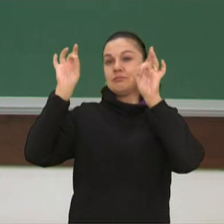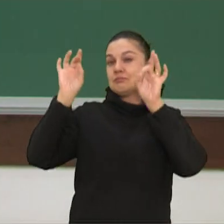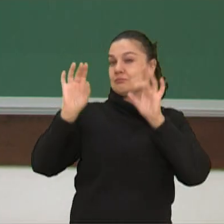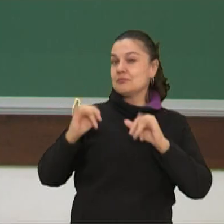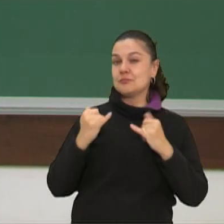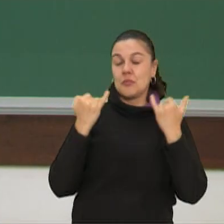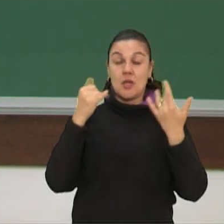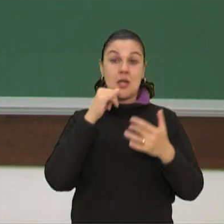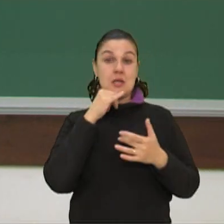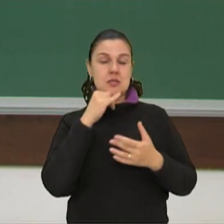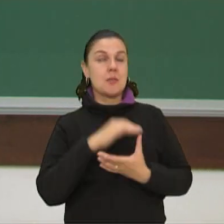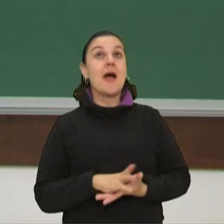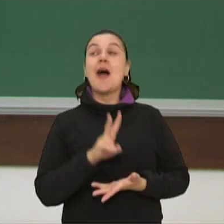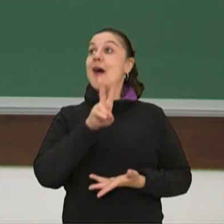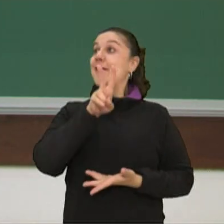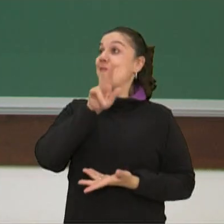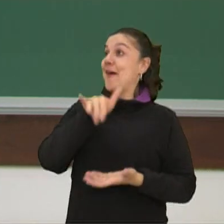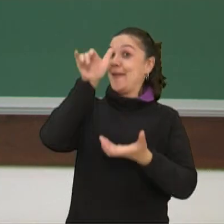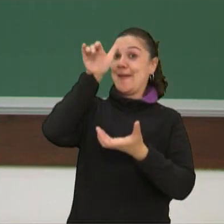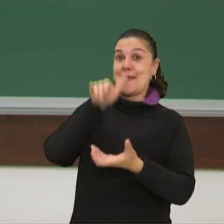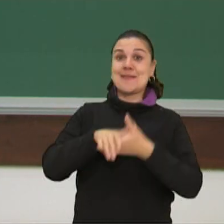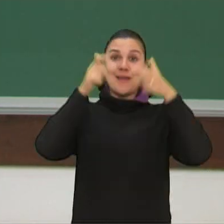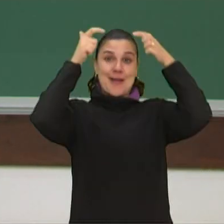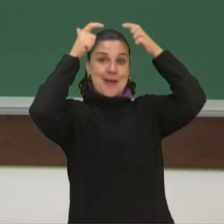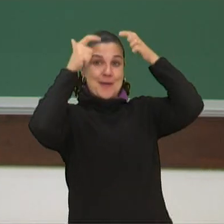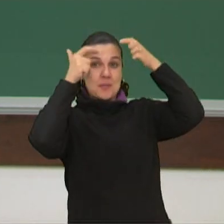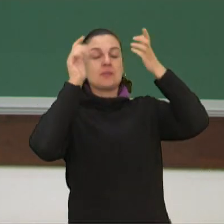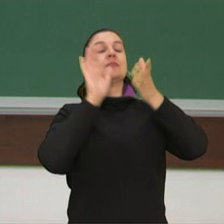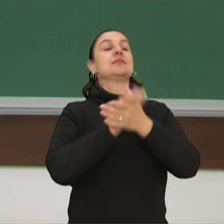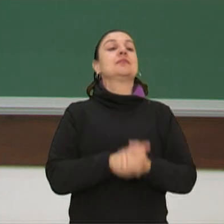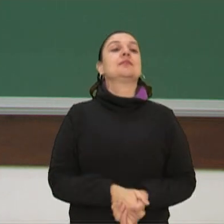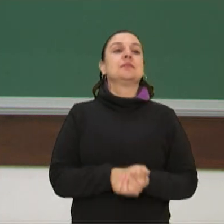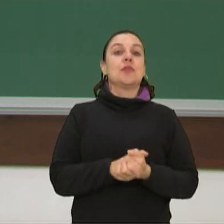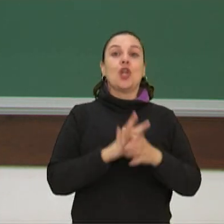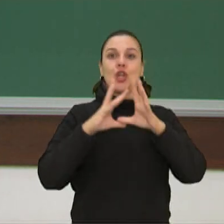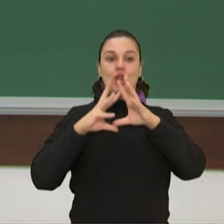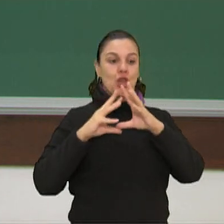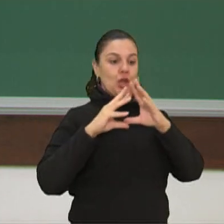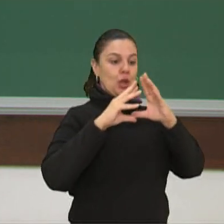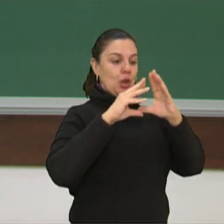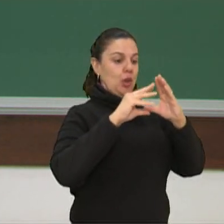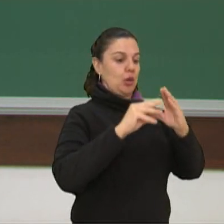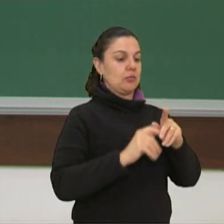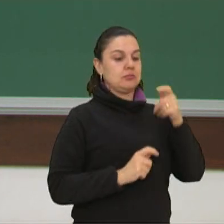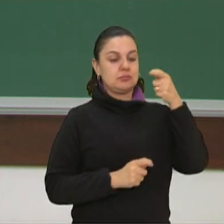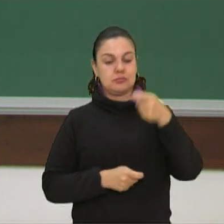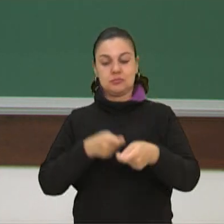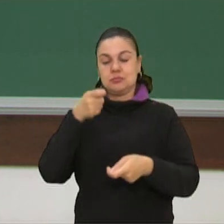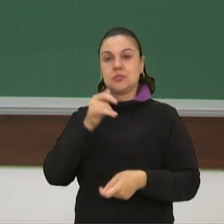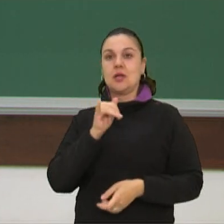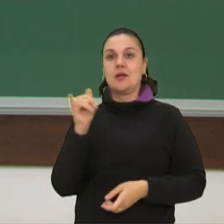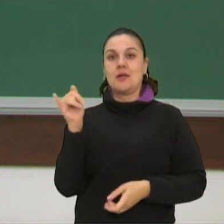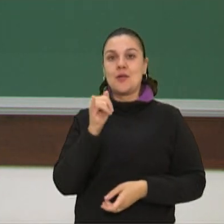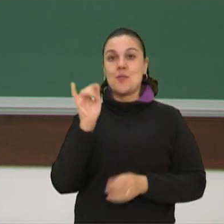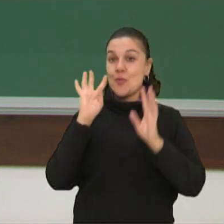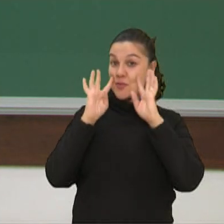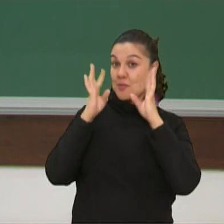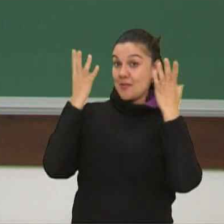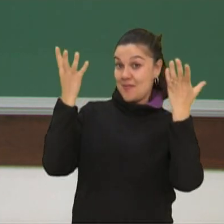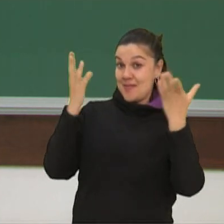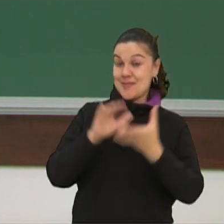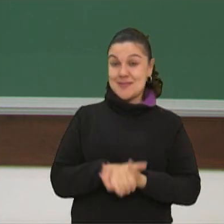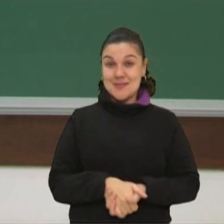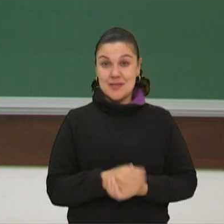especiais. Exemplo, vai casar um príncipe. Então, todos os súditos deveriam pagar